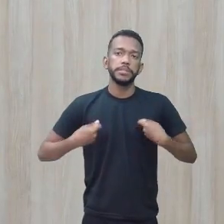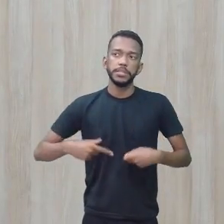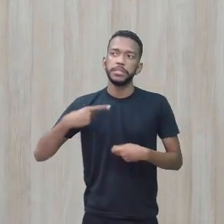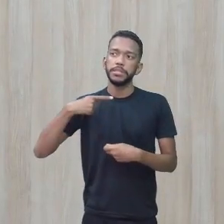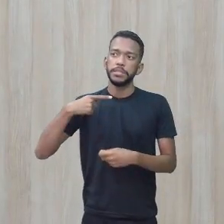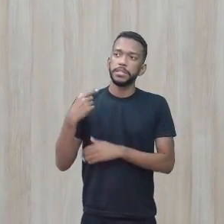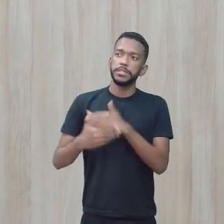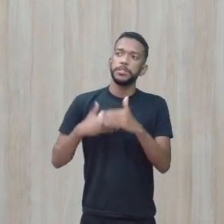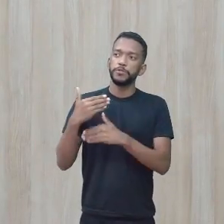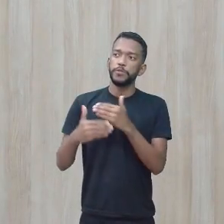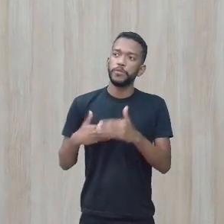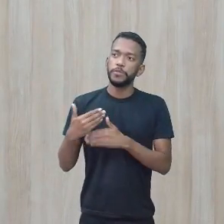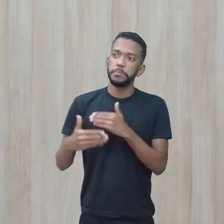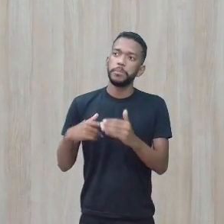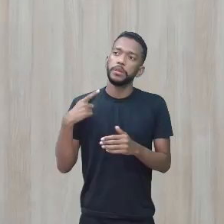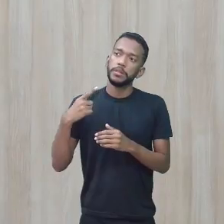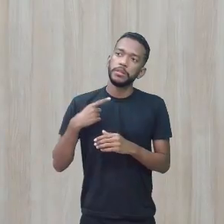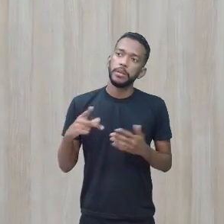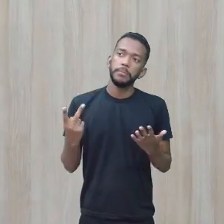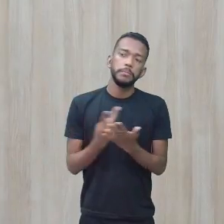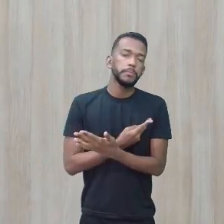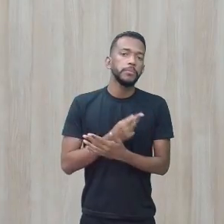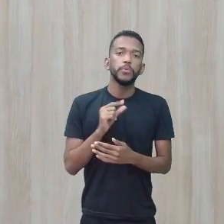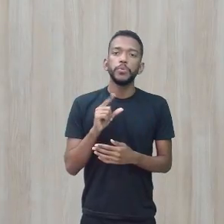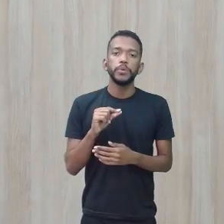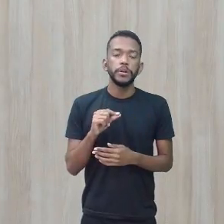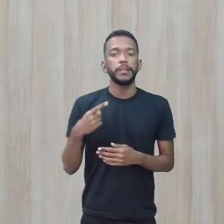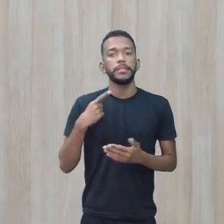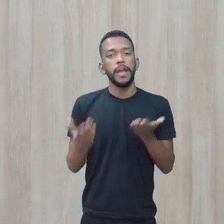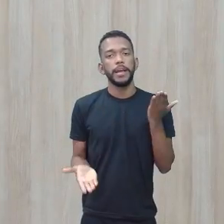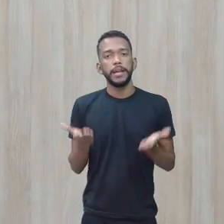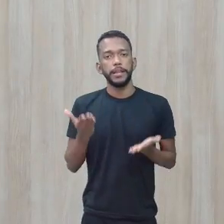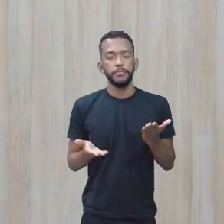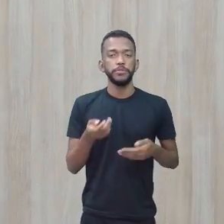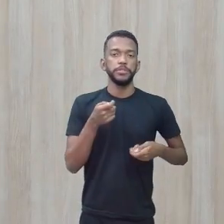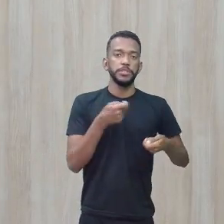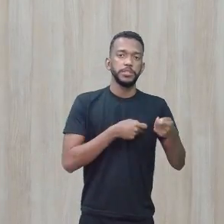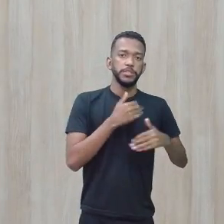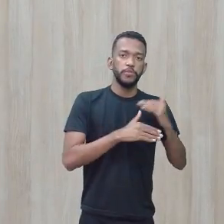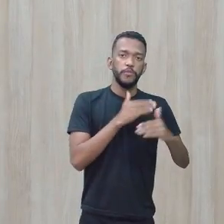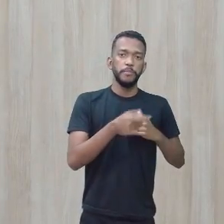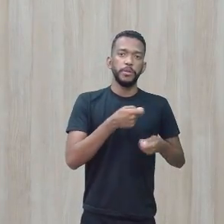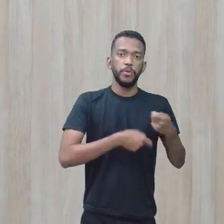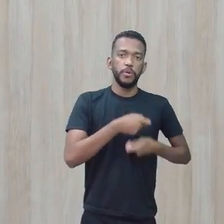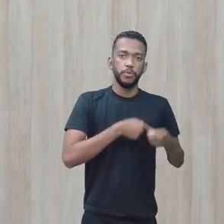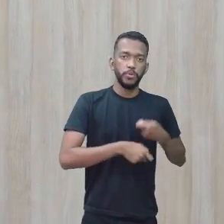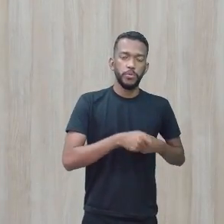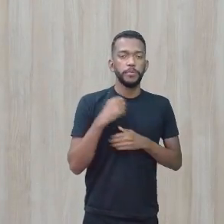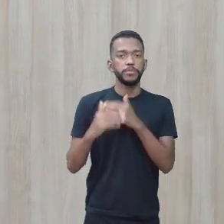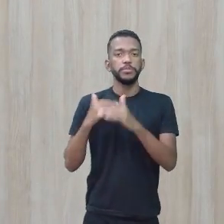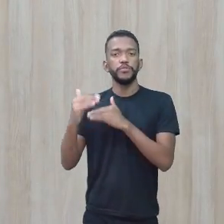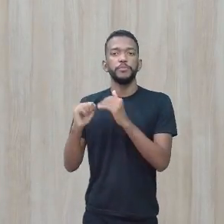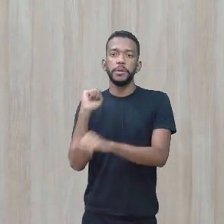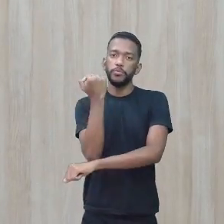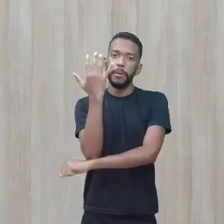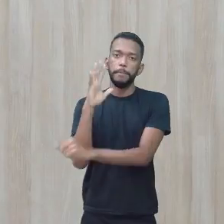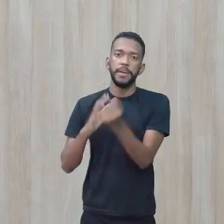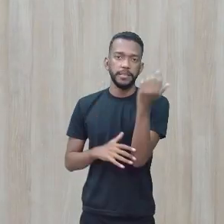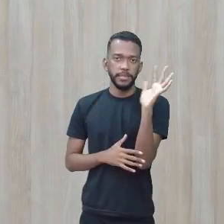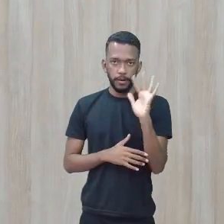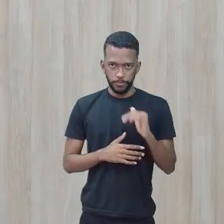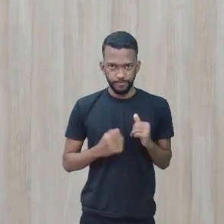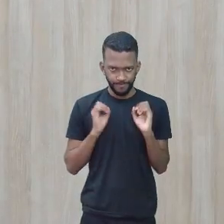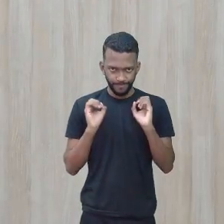um desenvolvimento onde haja equilíbrio entre o desenvolvimento econômico e ambiental, certo?